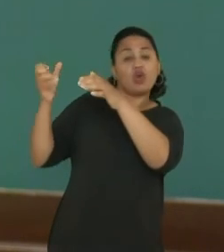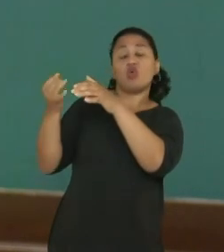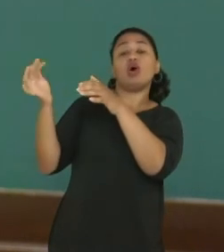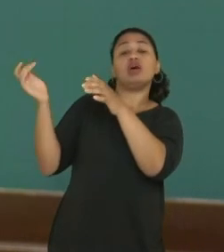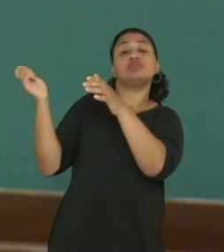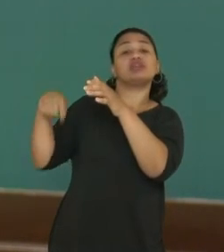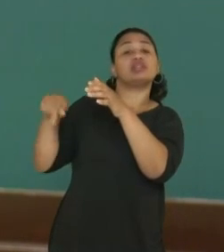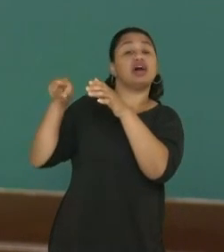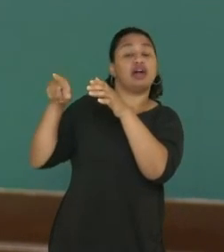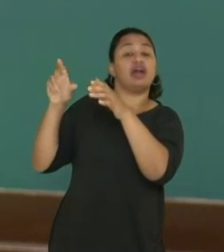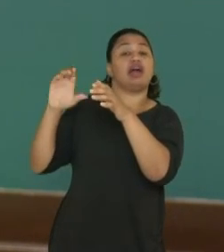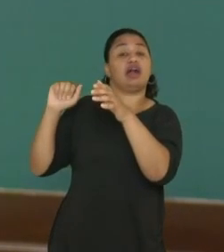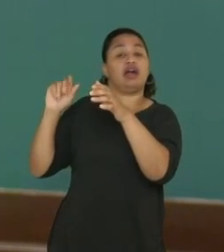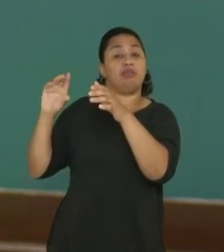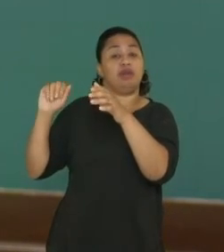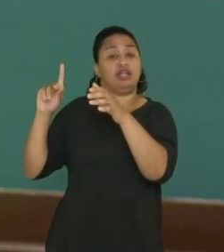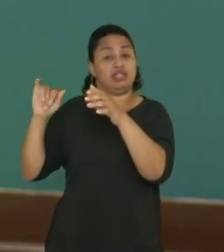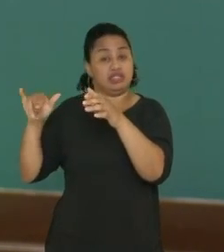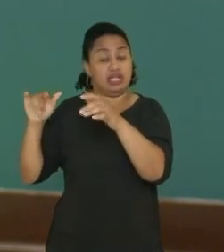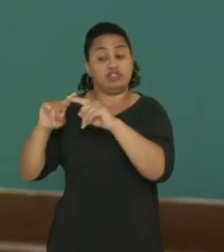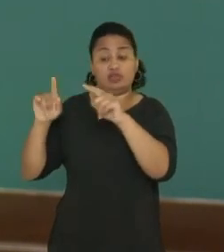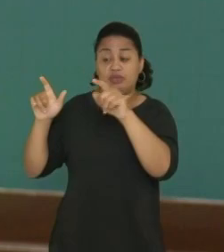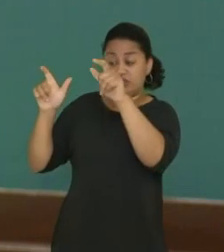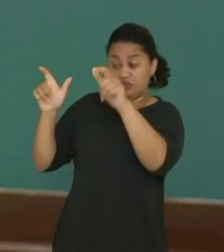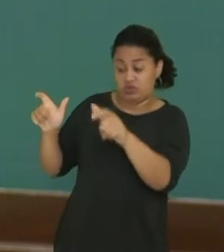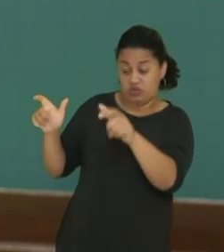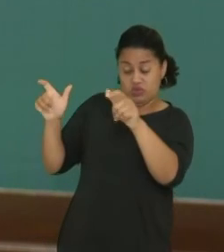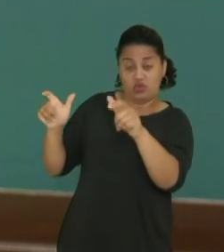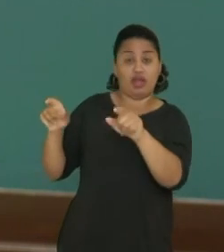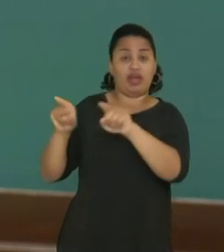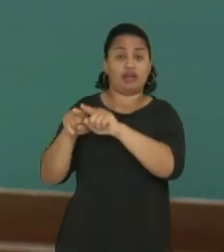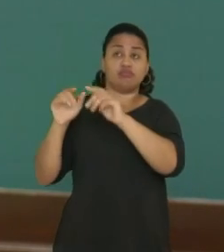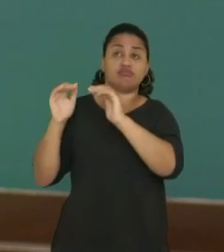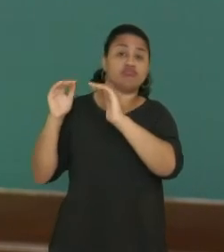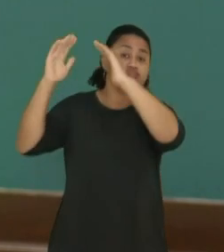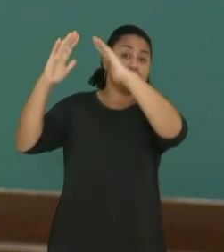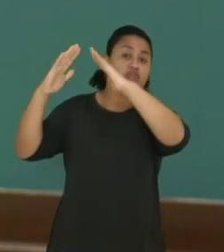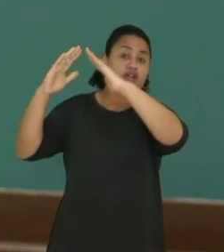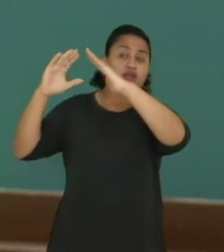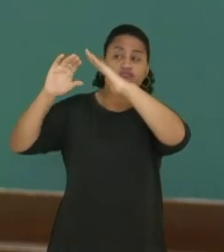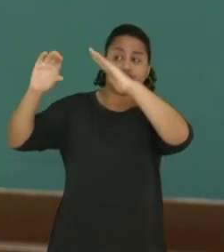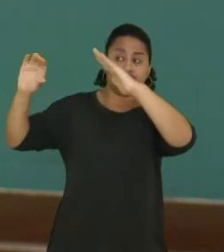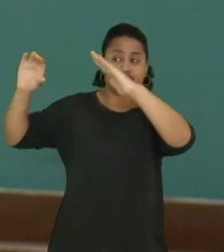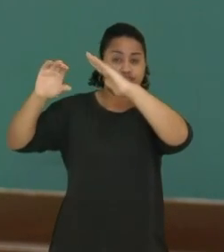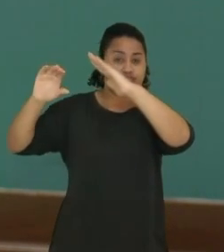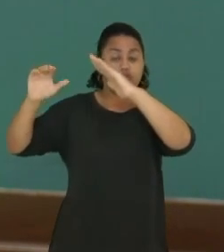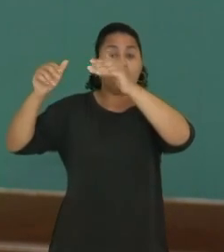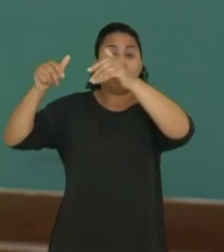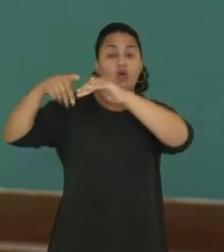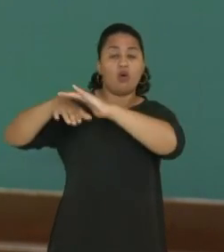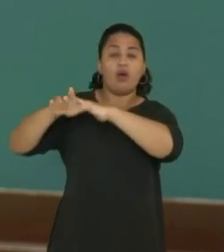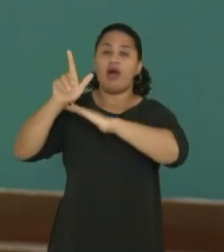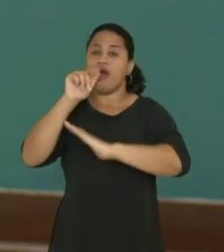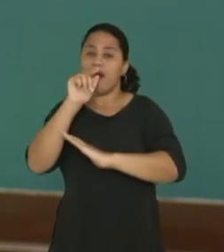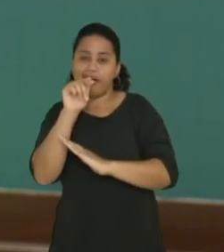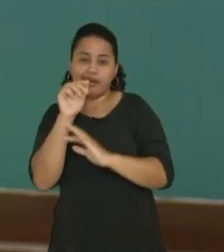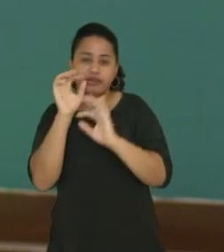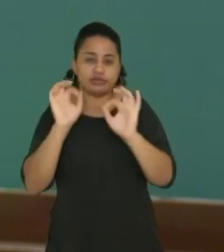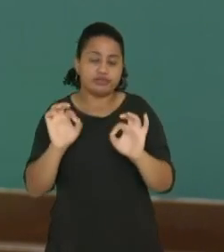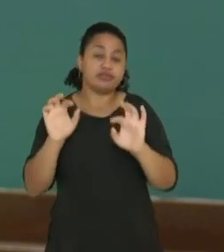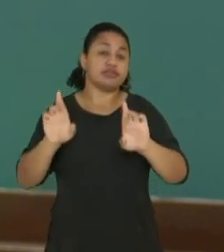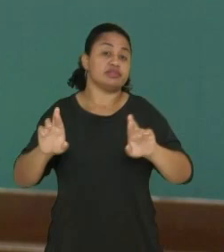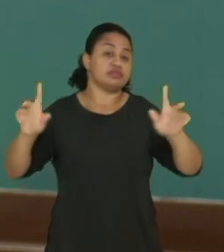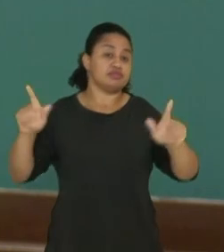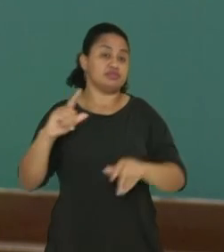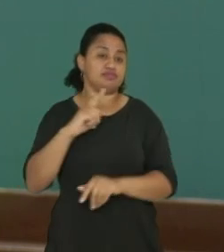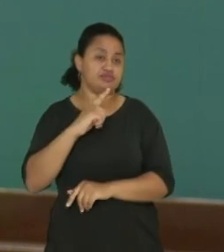uma capacidade, mas ela tá ocupando um espaço lá, né? Lá no telhado, né? Enfim, onde tá o armazenamento dessa caixa d'água. Essa é a